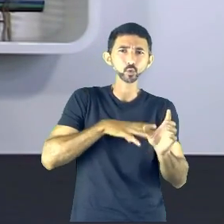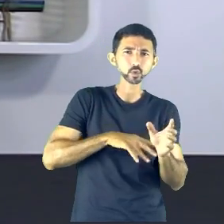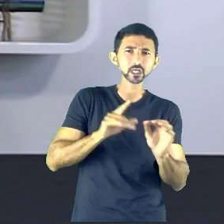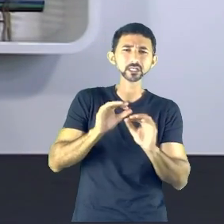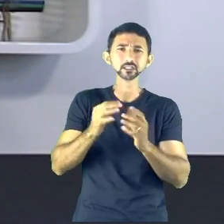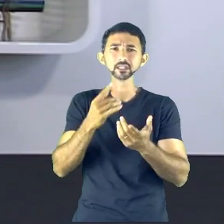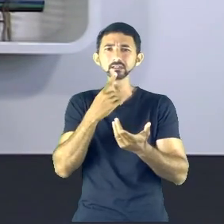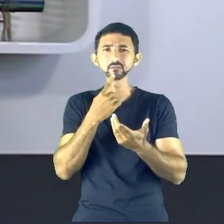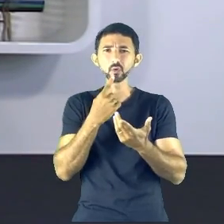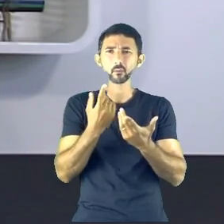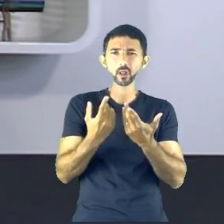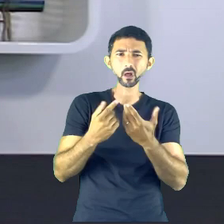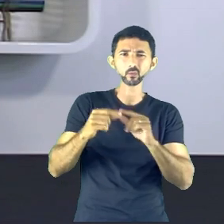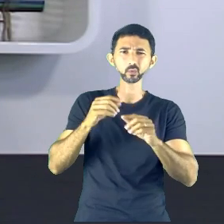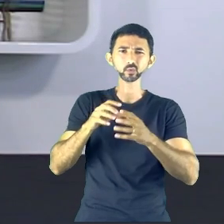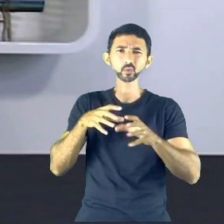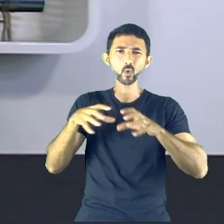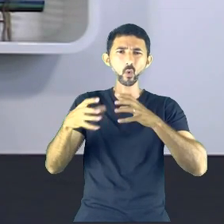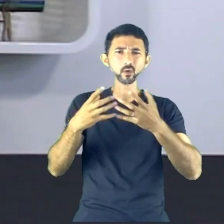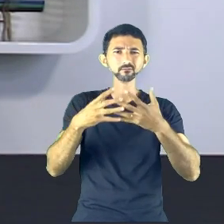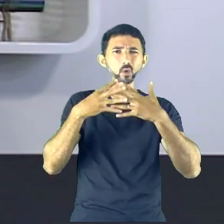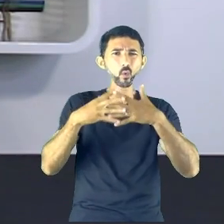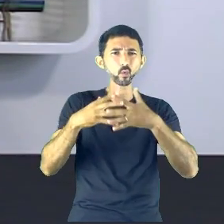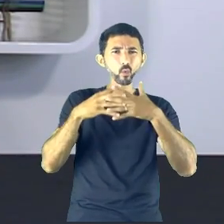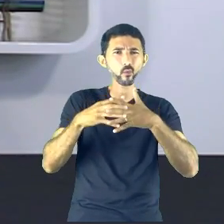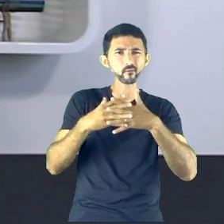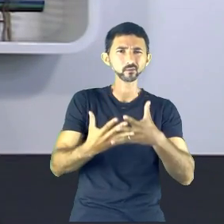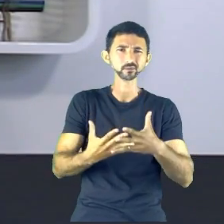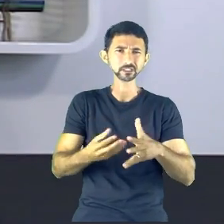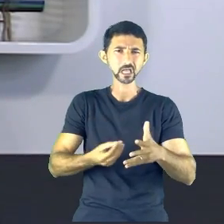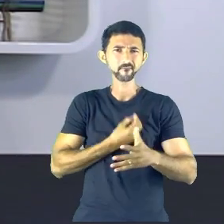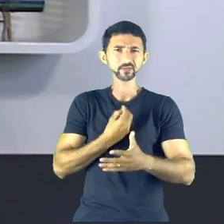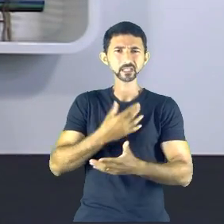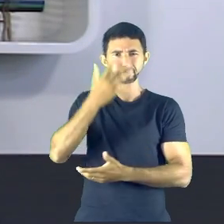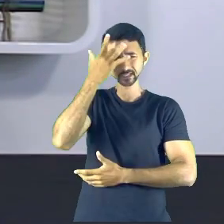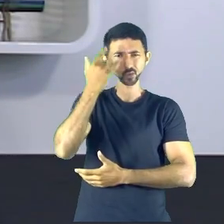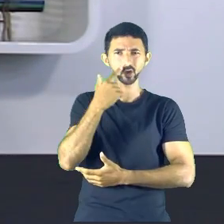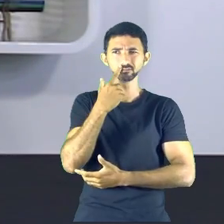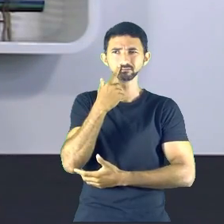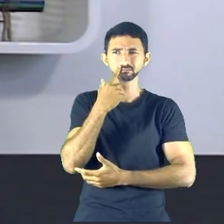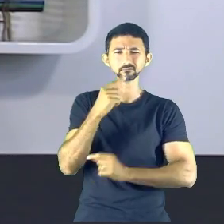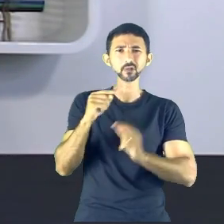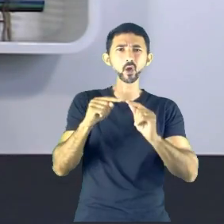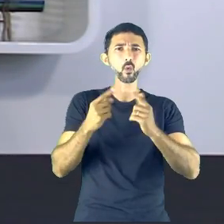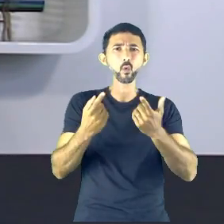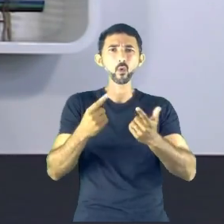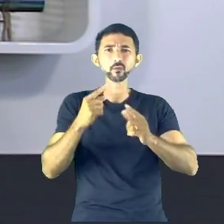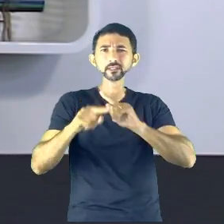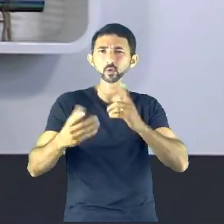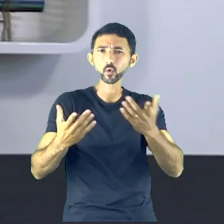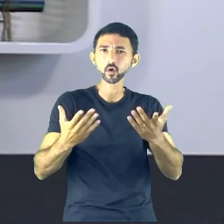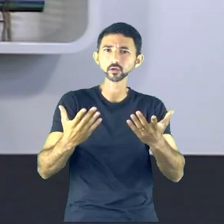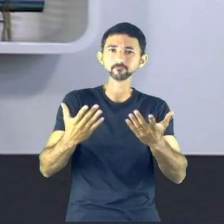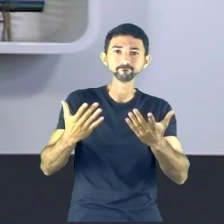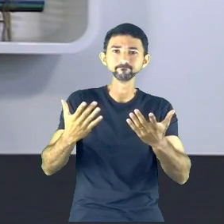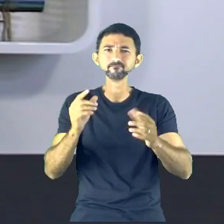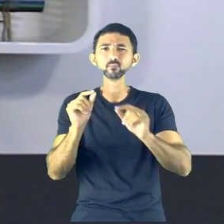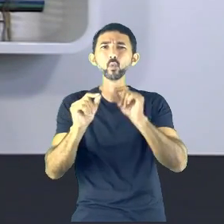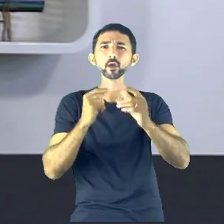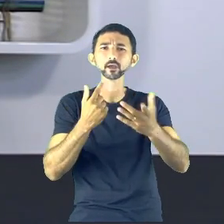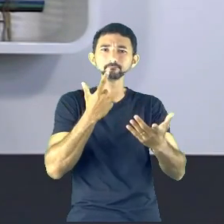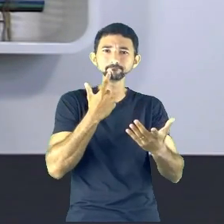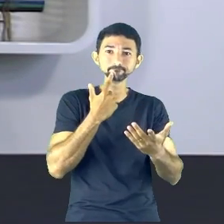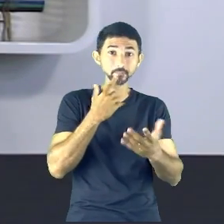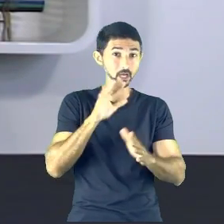língua portuguesa só servem para atrapalhar a vida dos estudantes. E aí, vocês concordam? Olha,